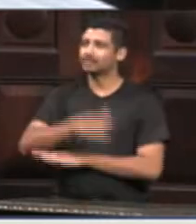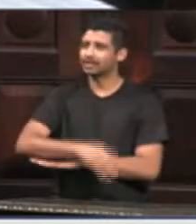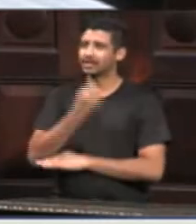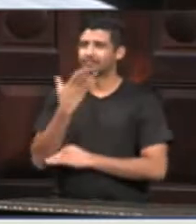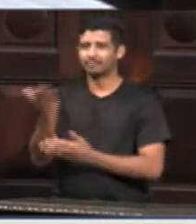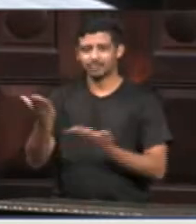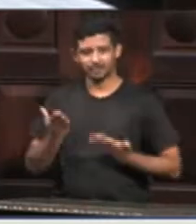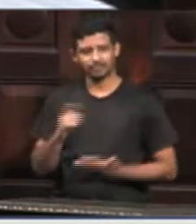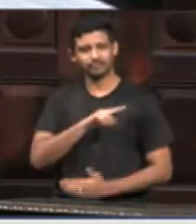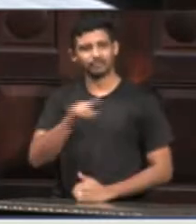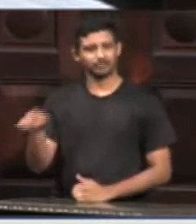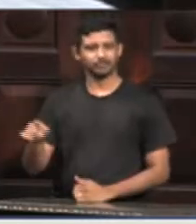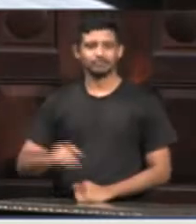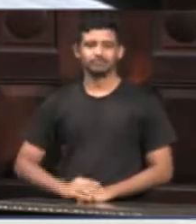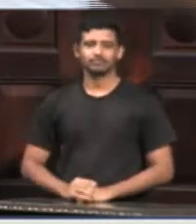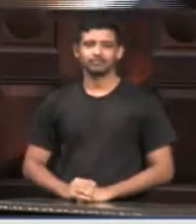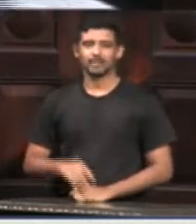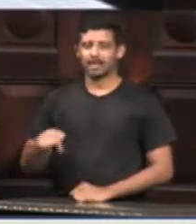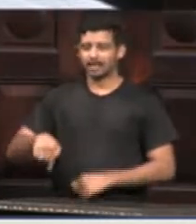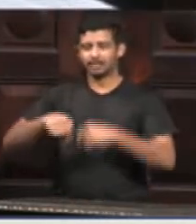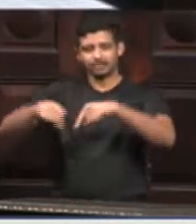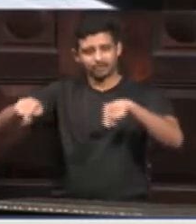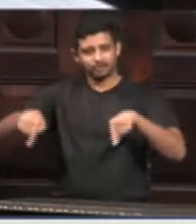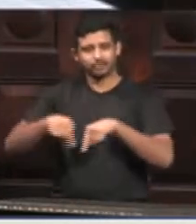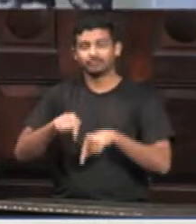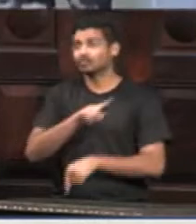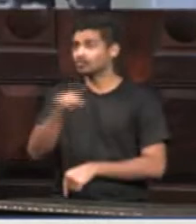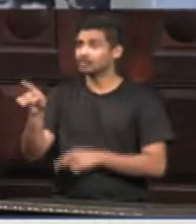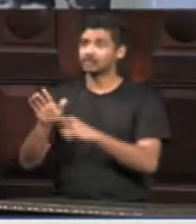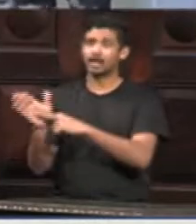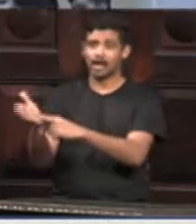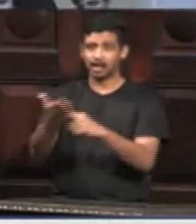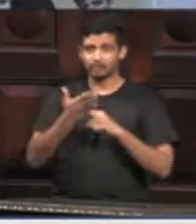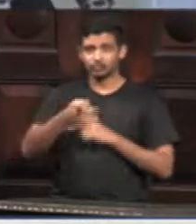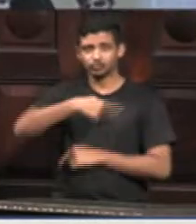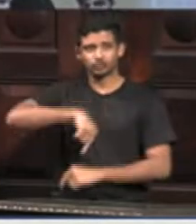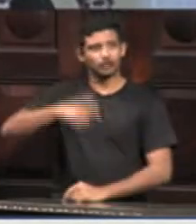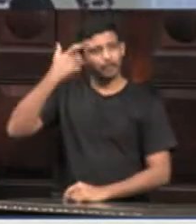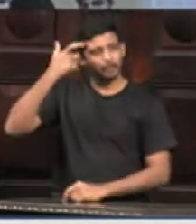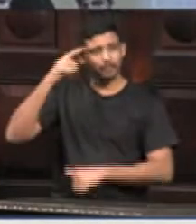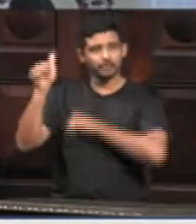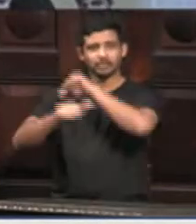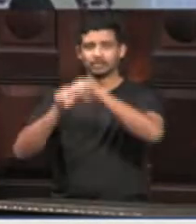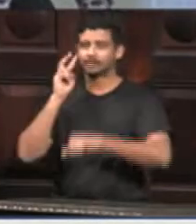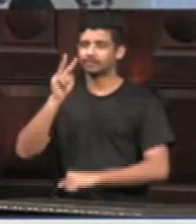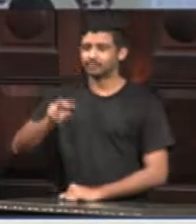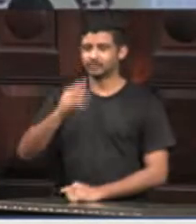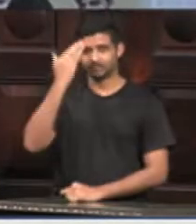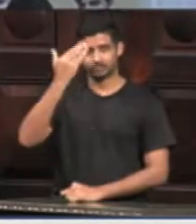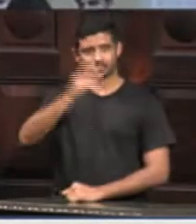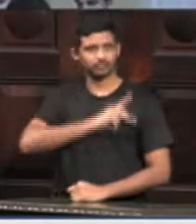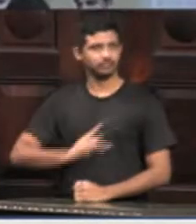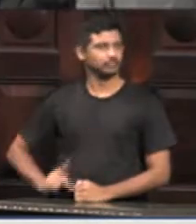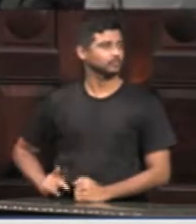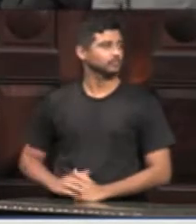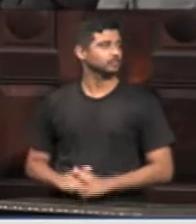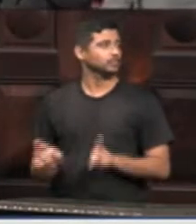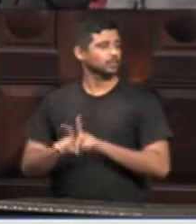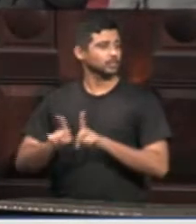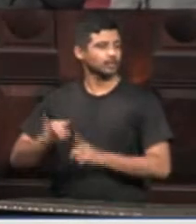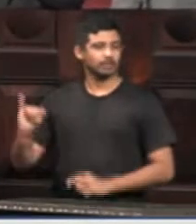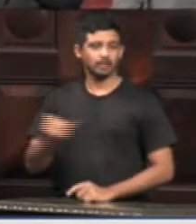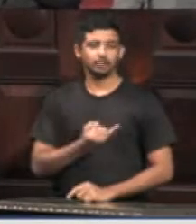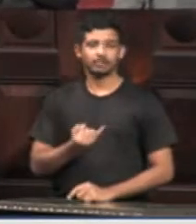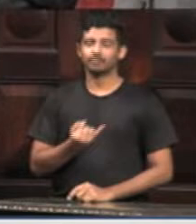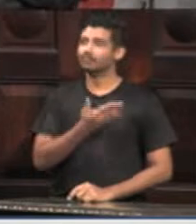bom proveito aqui desse espaço que ajude a construir uma visão de democracia. Obrigado, senhor presidente. E aproveitar para convidar todos